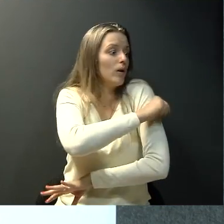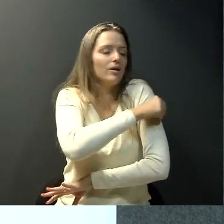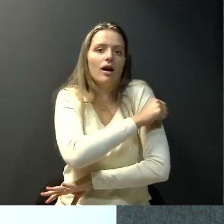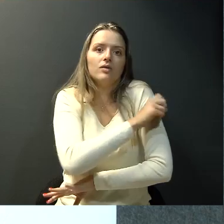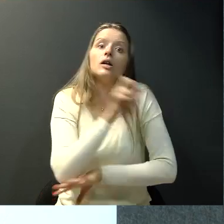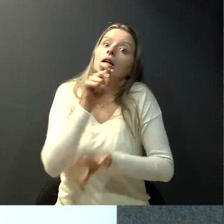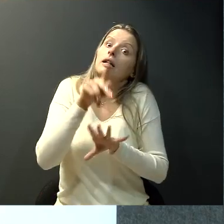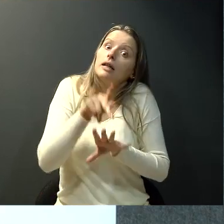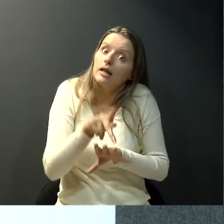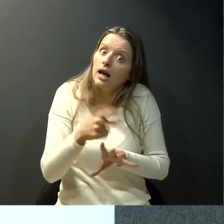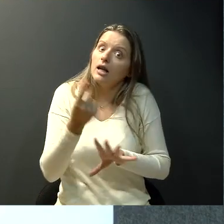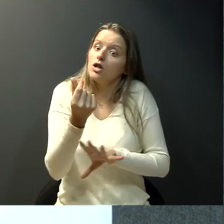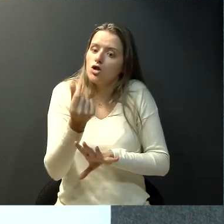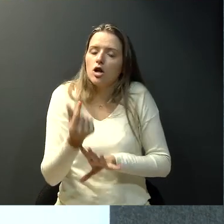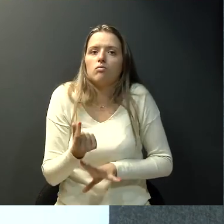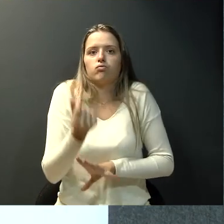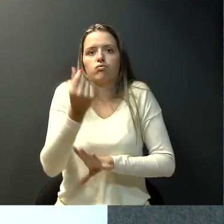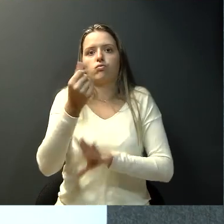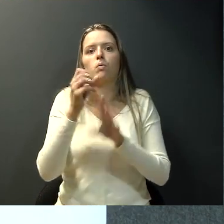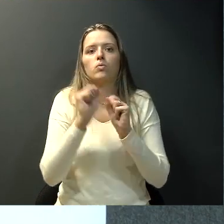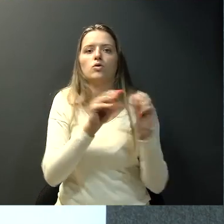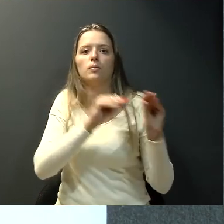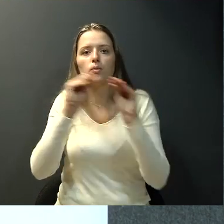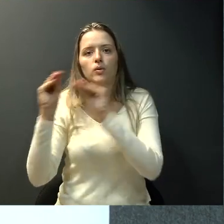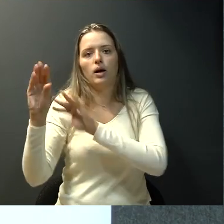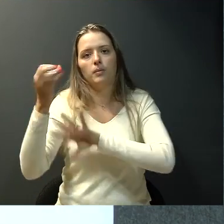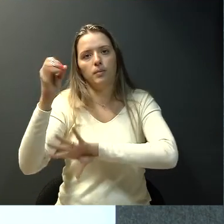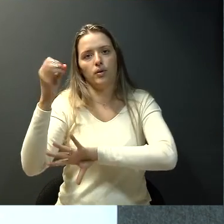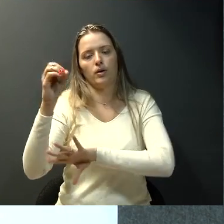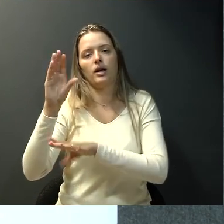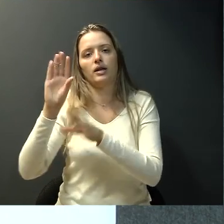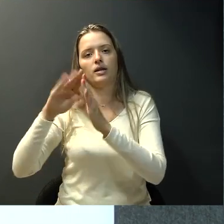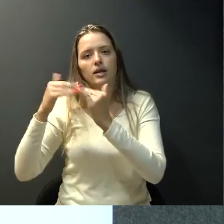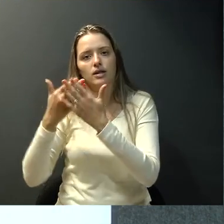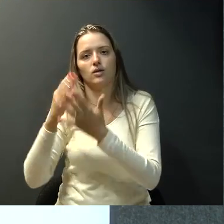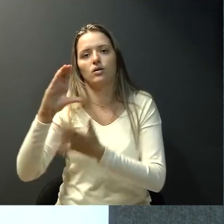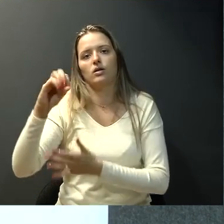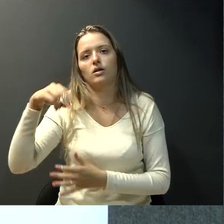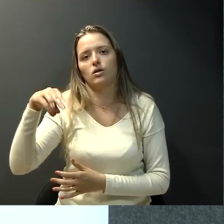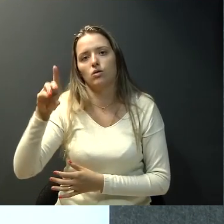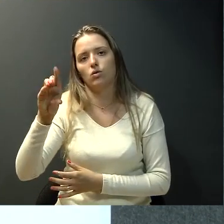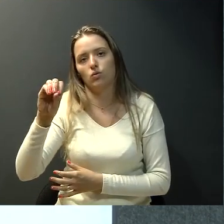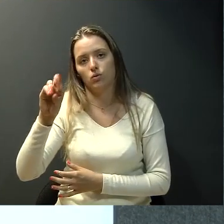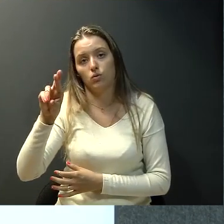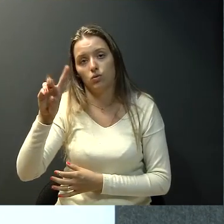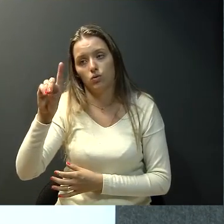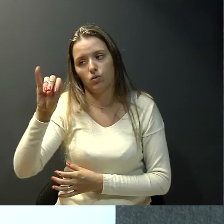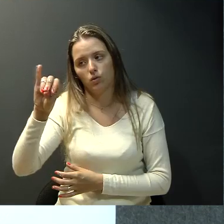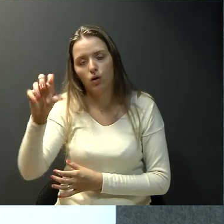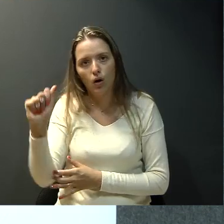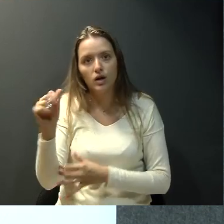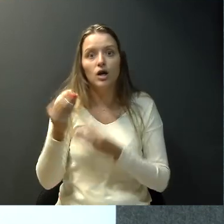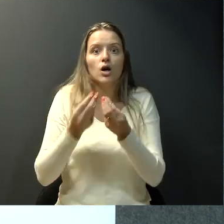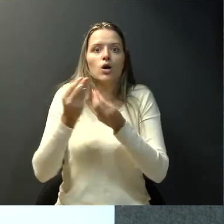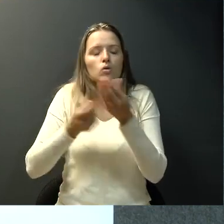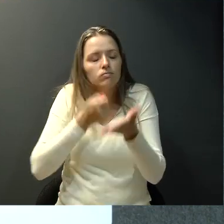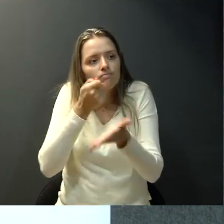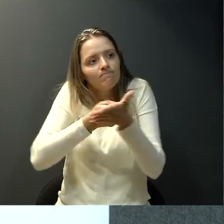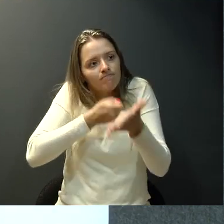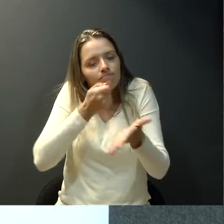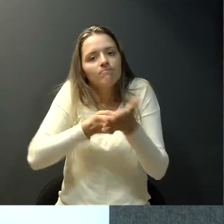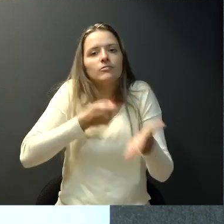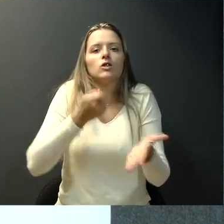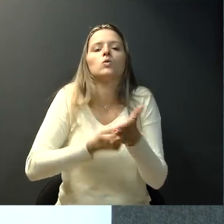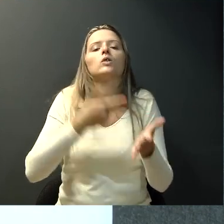Quem tivesse dinheiro ia para estudar no Concórdia, em Porto Alegre, e quem não tivesse terminar na 8ª aqui. E graças a Deus, com muita